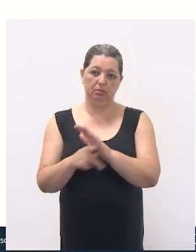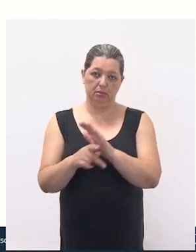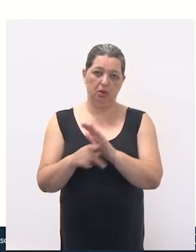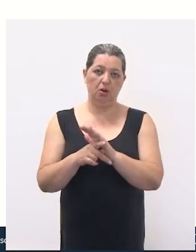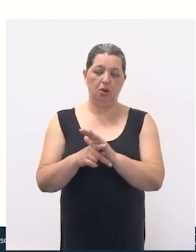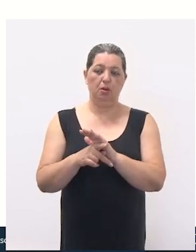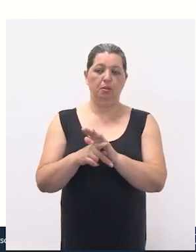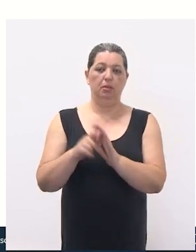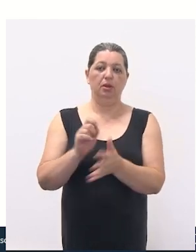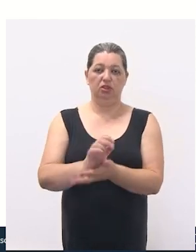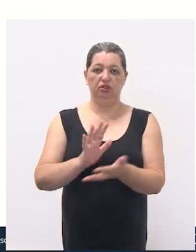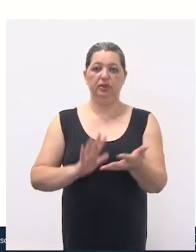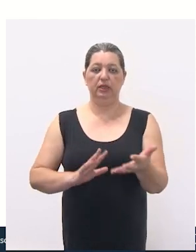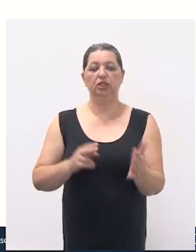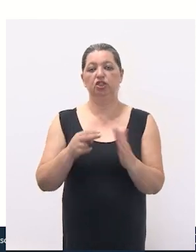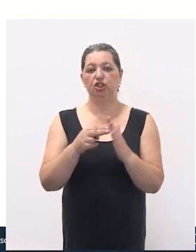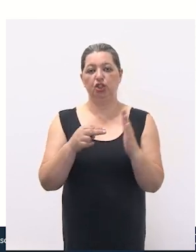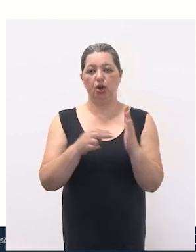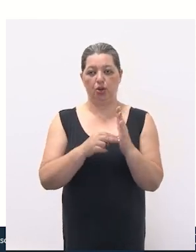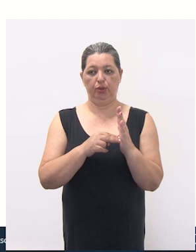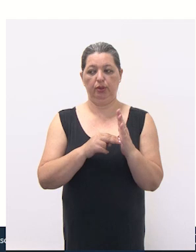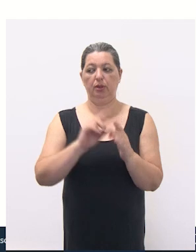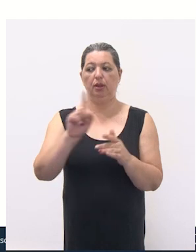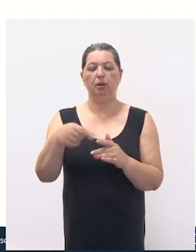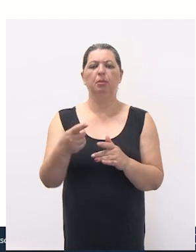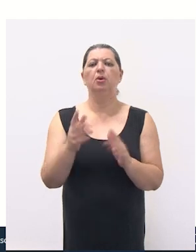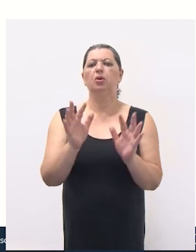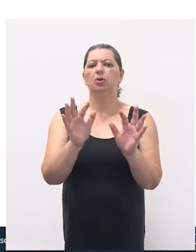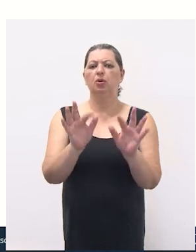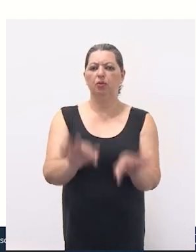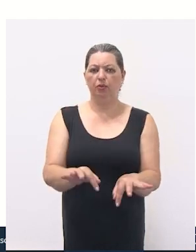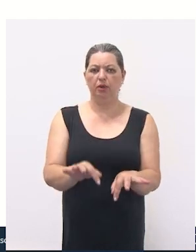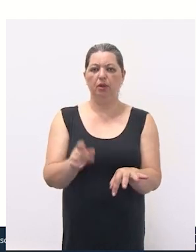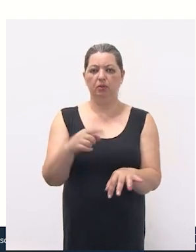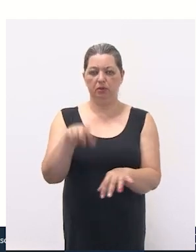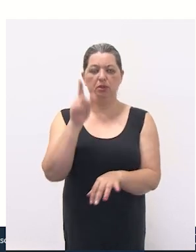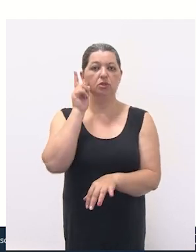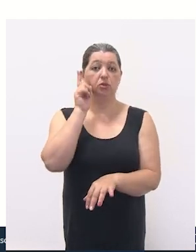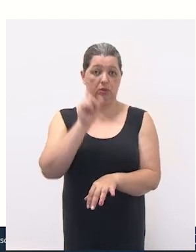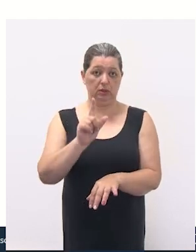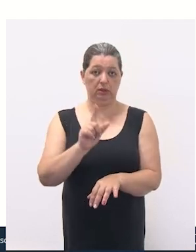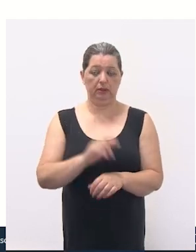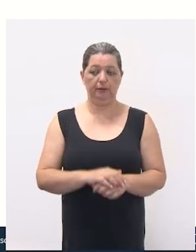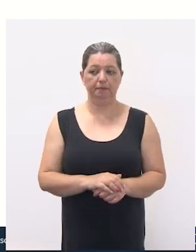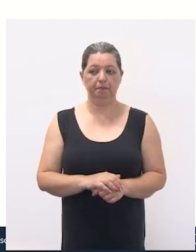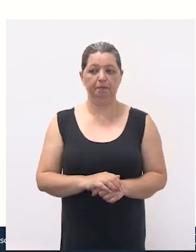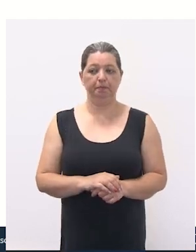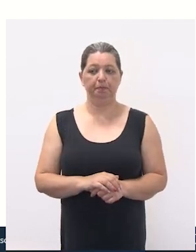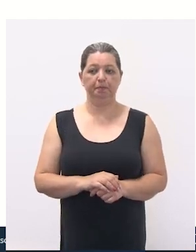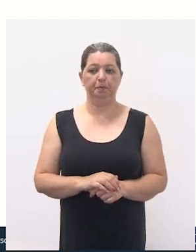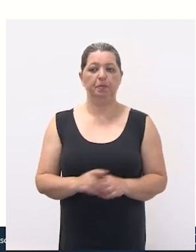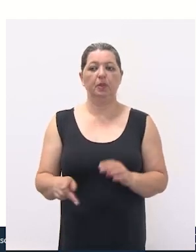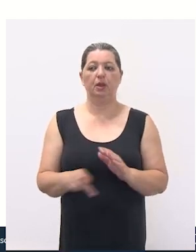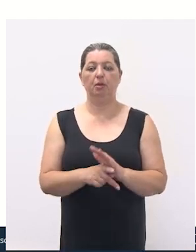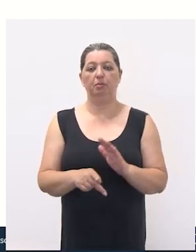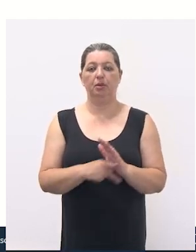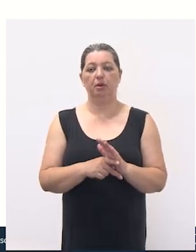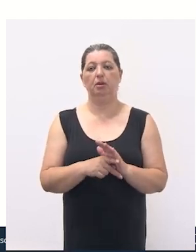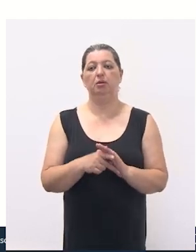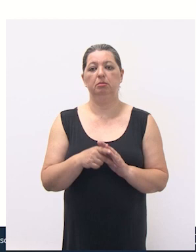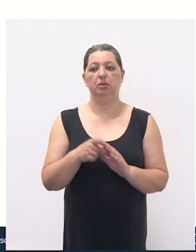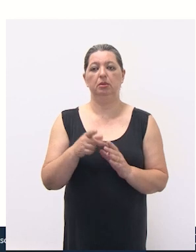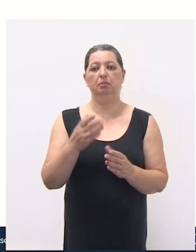atividades, certo? E depois, no final, professores, vocês conseguem, inclusive, gerar uma planilha com